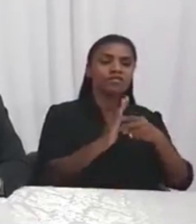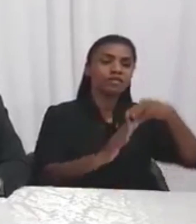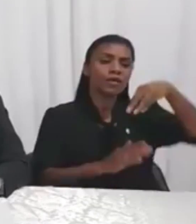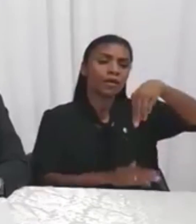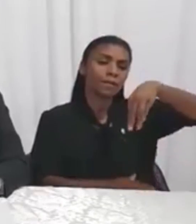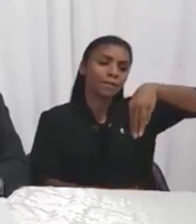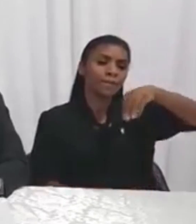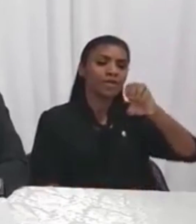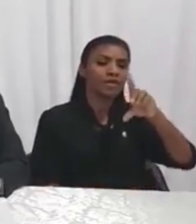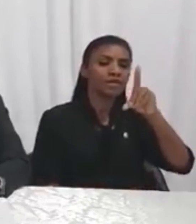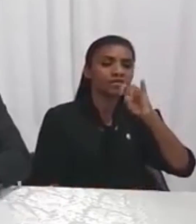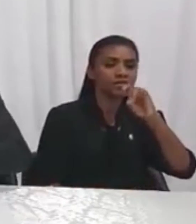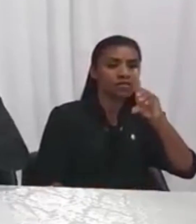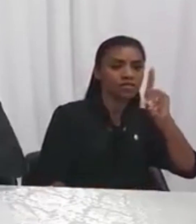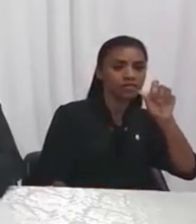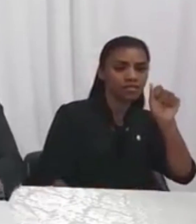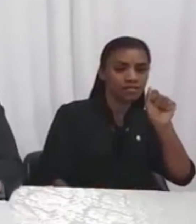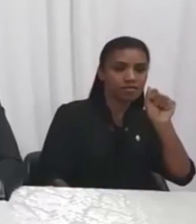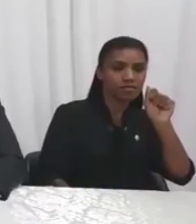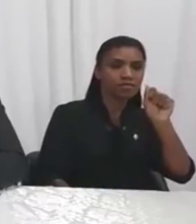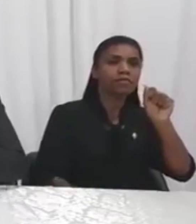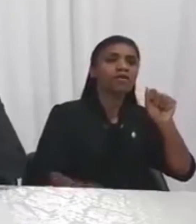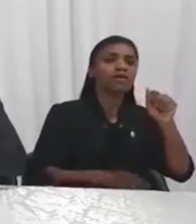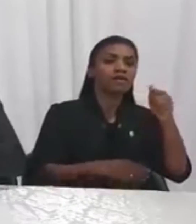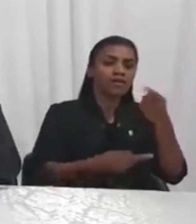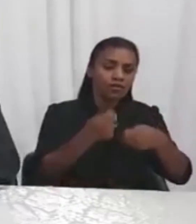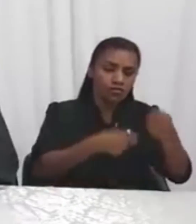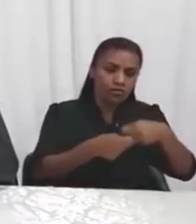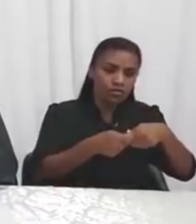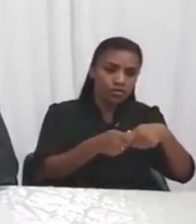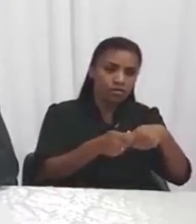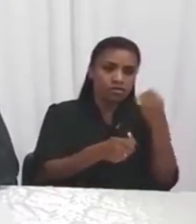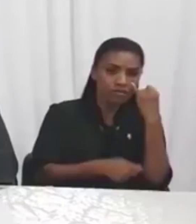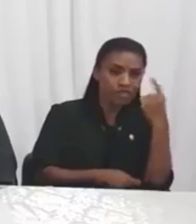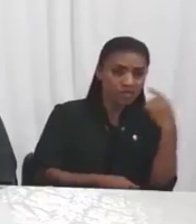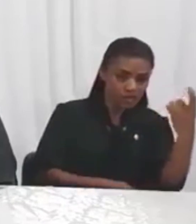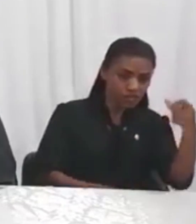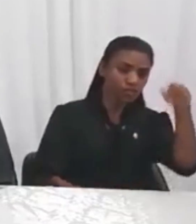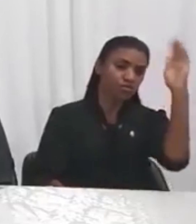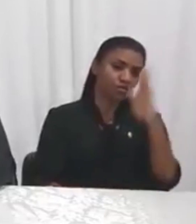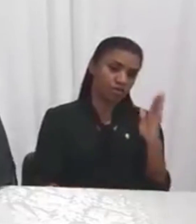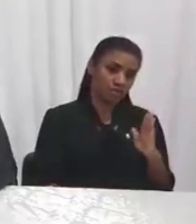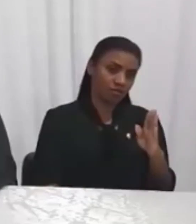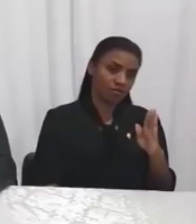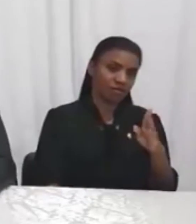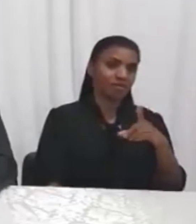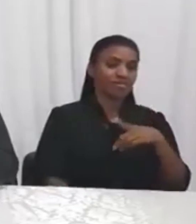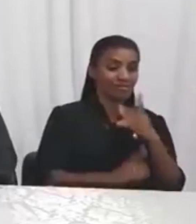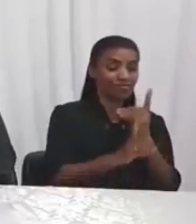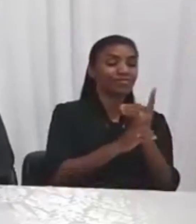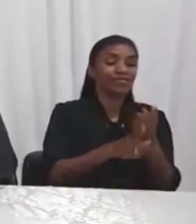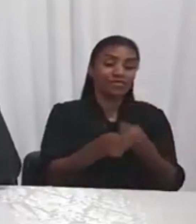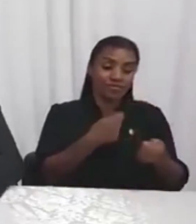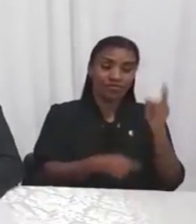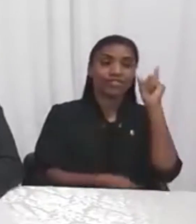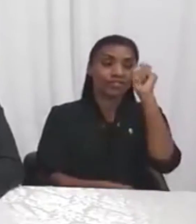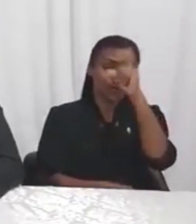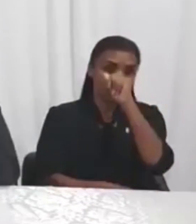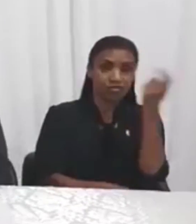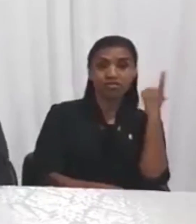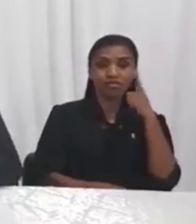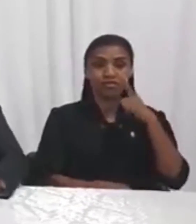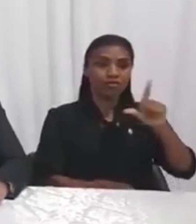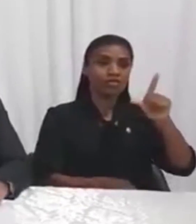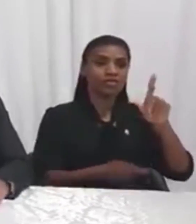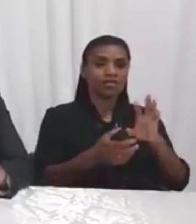medida provisória da liberdade econômica que interessa ao Brasil, numa situação econômica ainda difícil que nós nos encontramos. Mas, se Deus quiser, vamos sair dessa